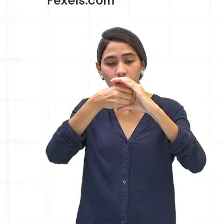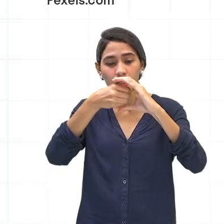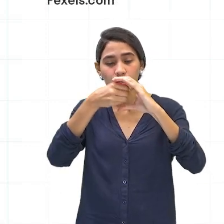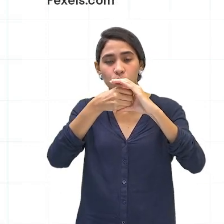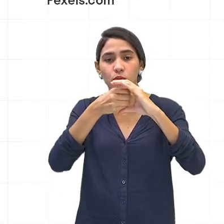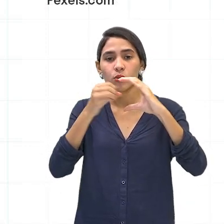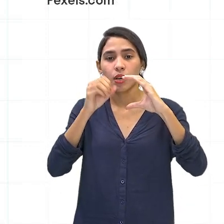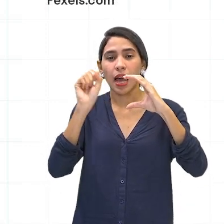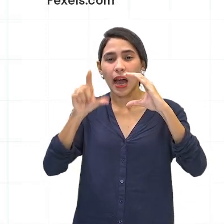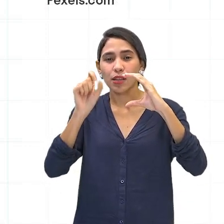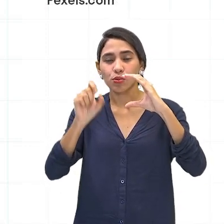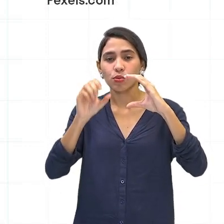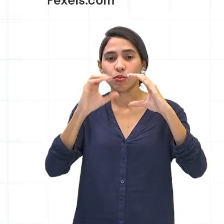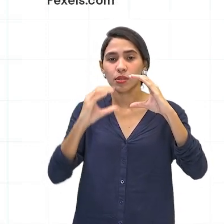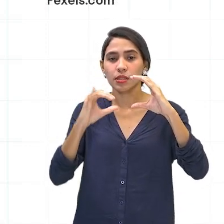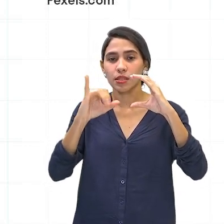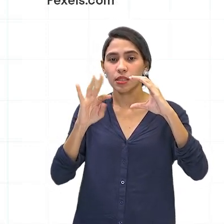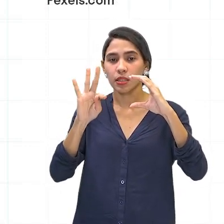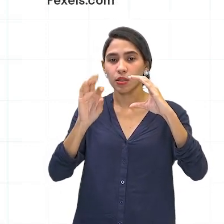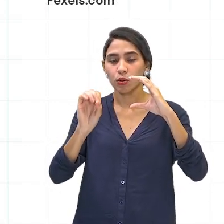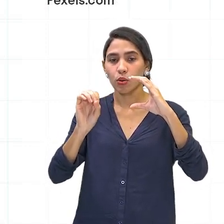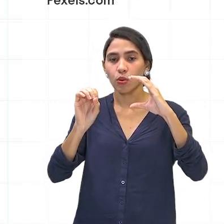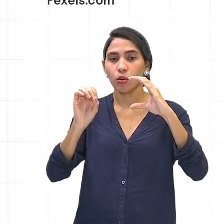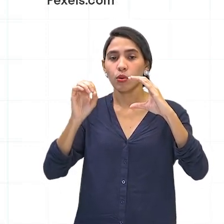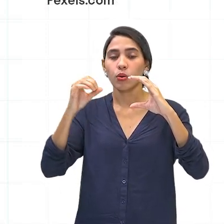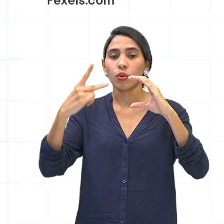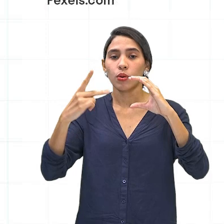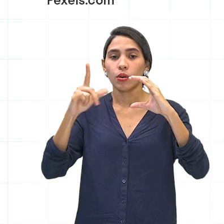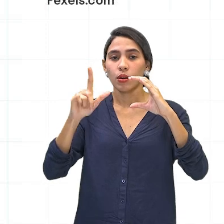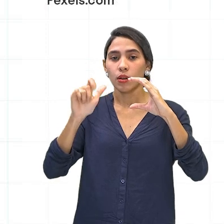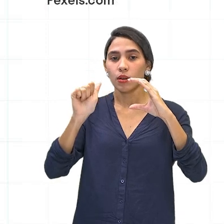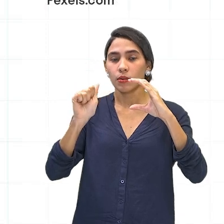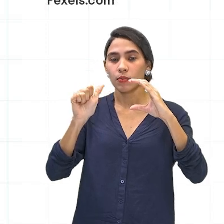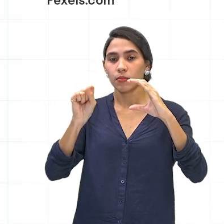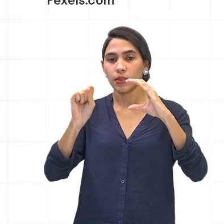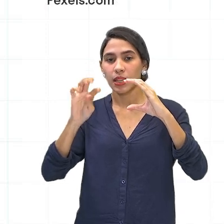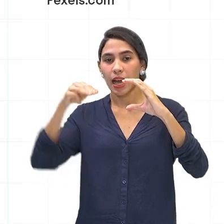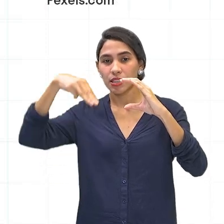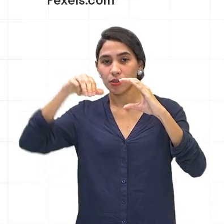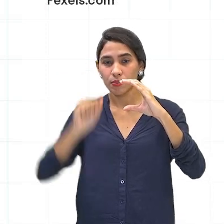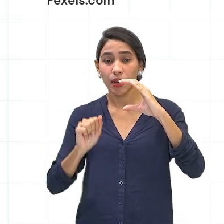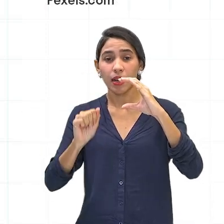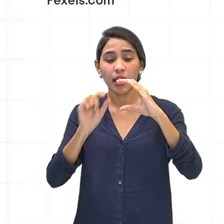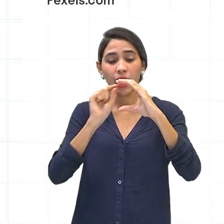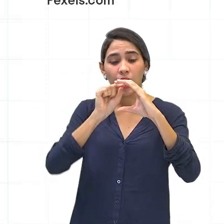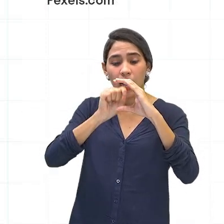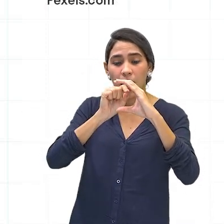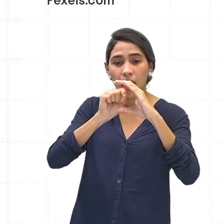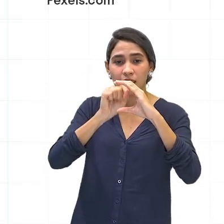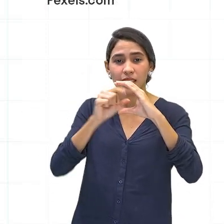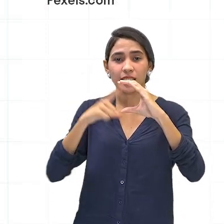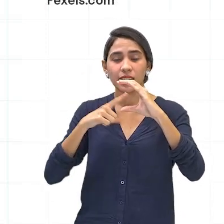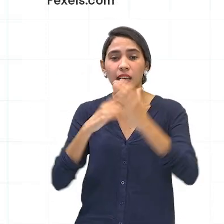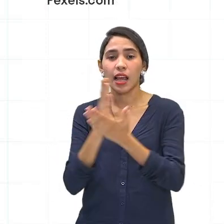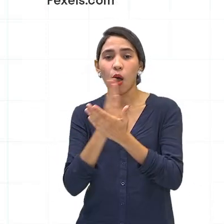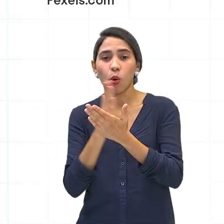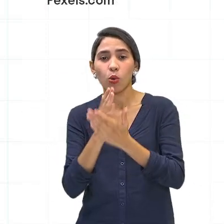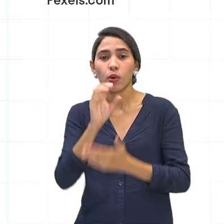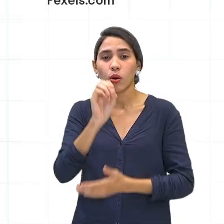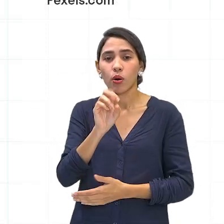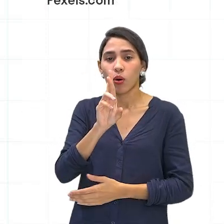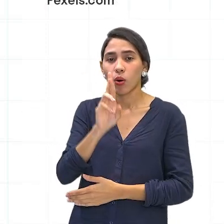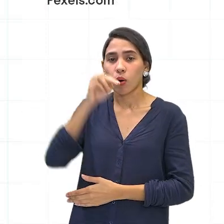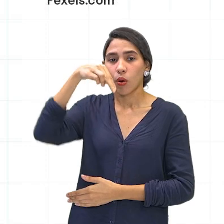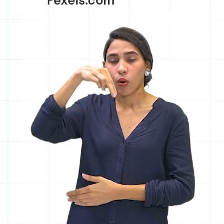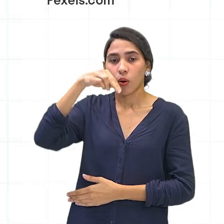dessa célula, E no interior da célula, nesse citoplasma, a gente vai observar a presença de algumas organelas, certo? Cada uma delas ali com